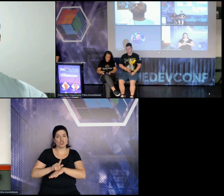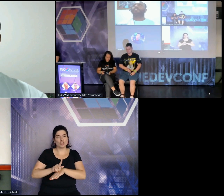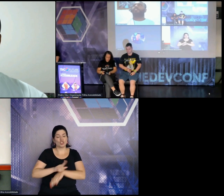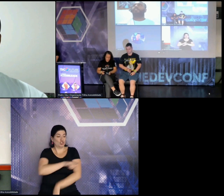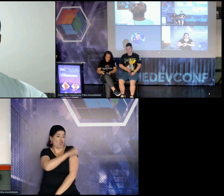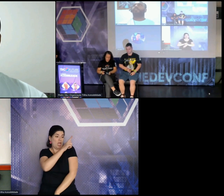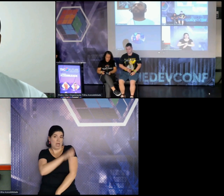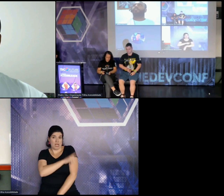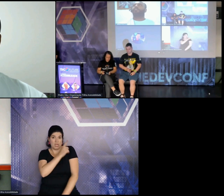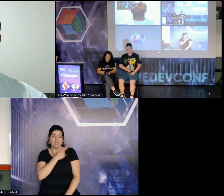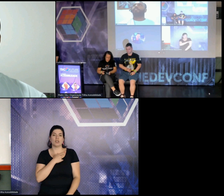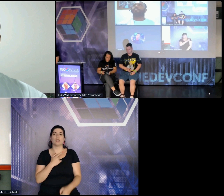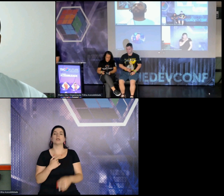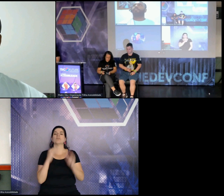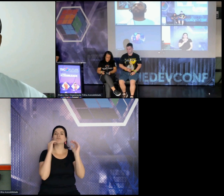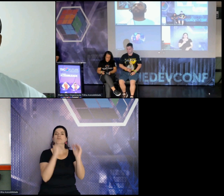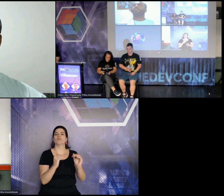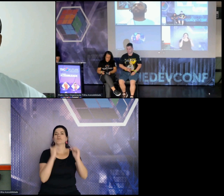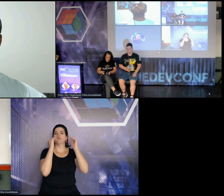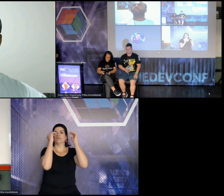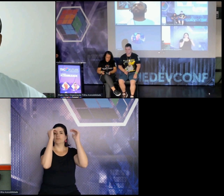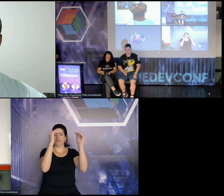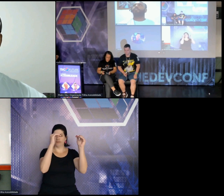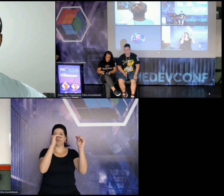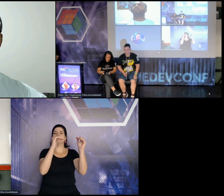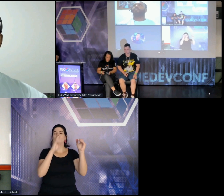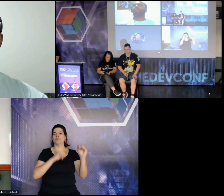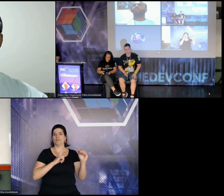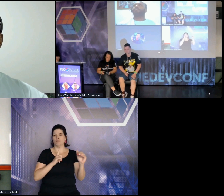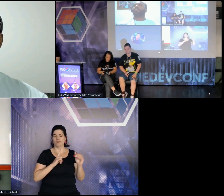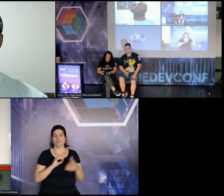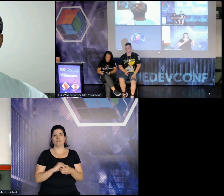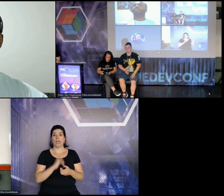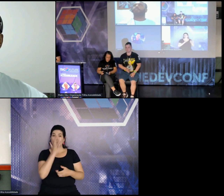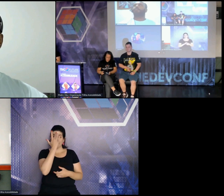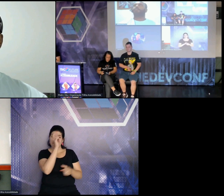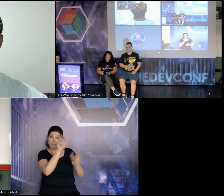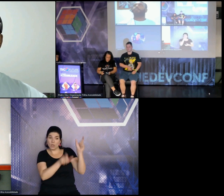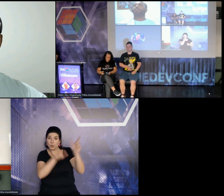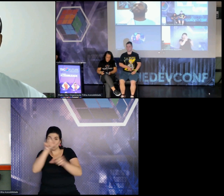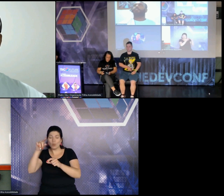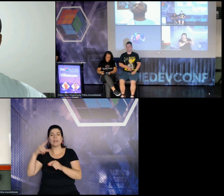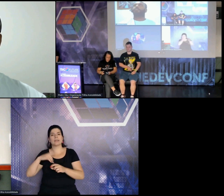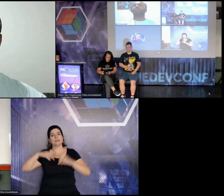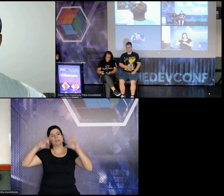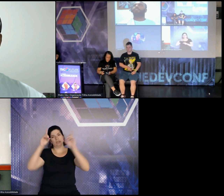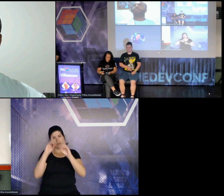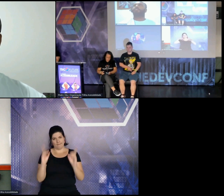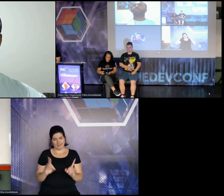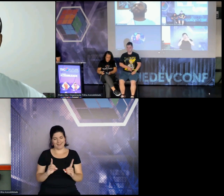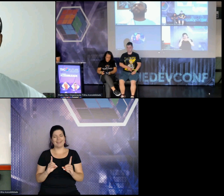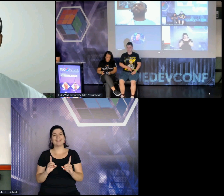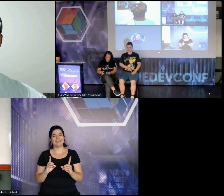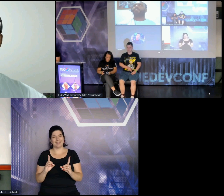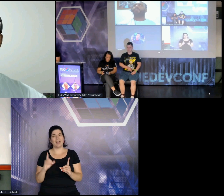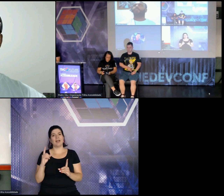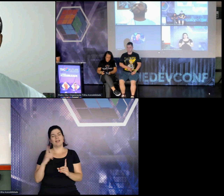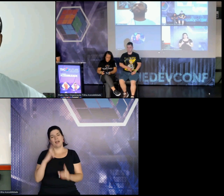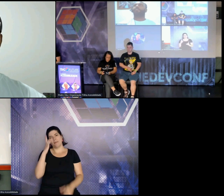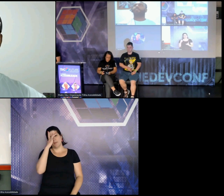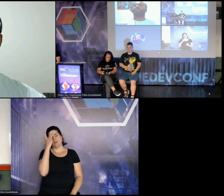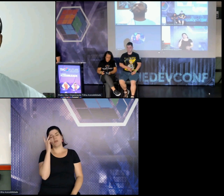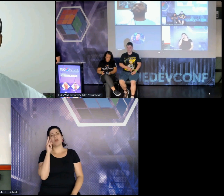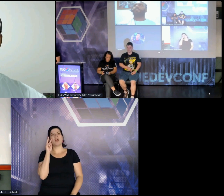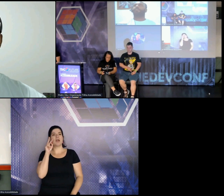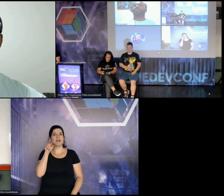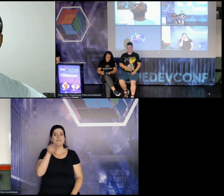níveis de superintendente, então a gente tem pessoas com deficiência, pessoas que estão olhando